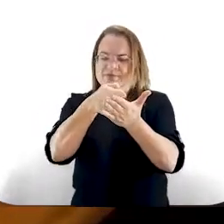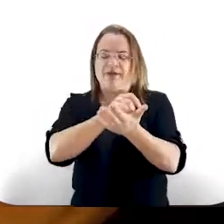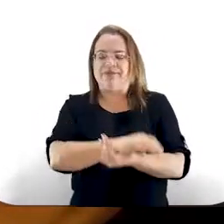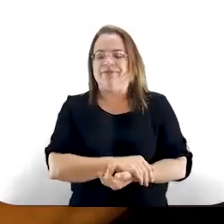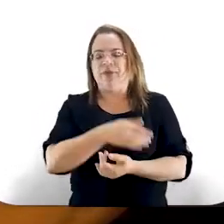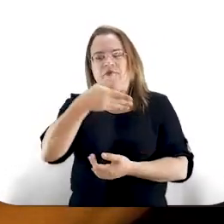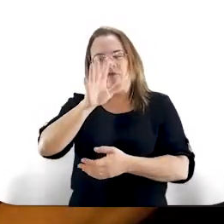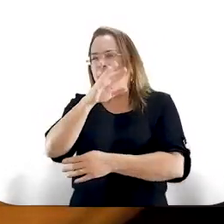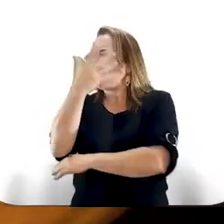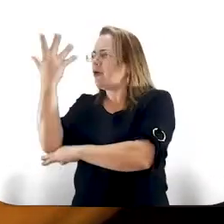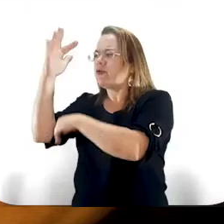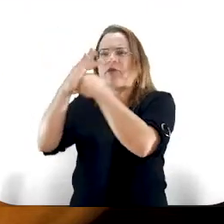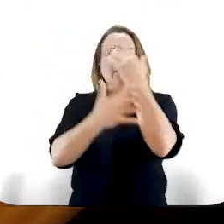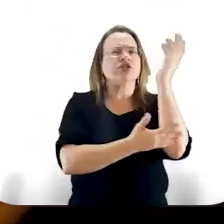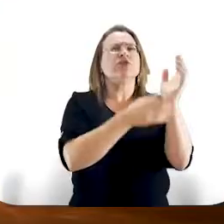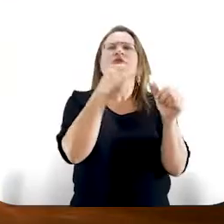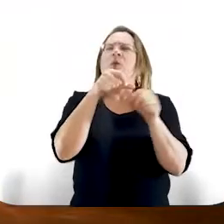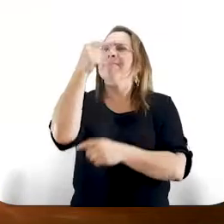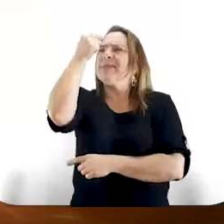para a floresta, ficou pensando